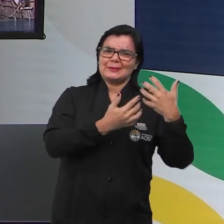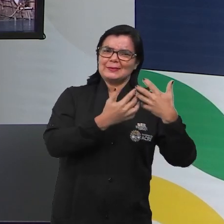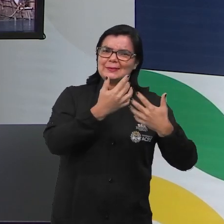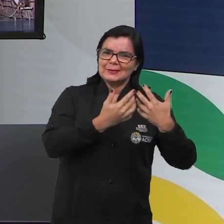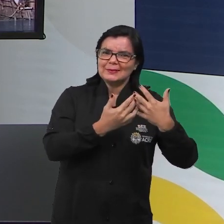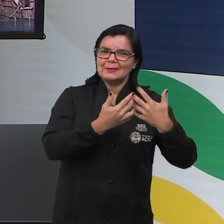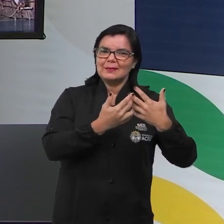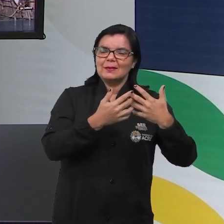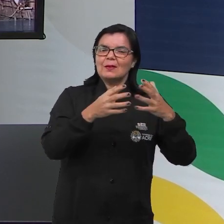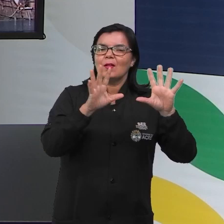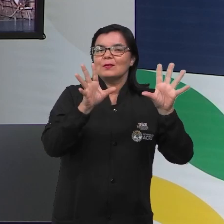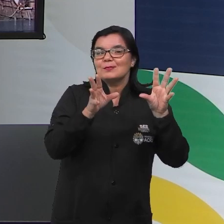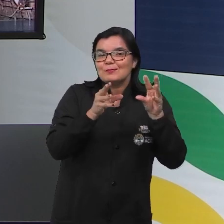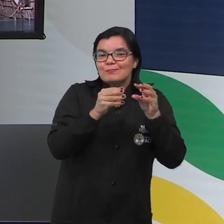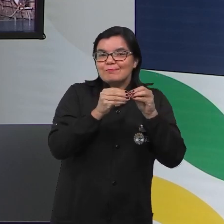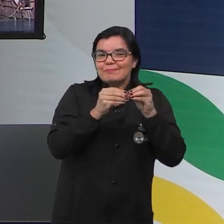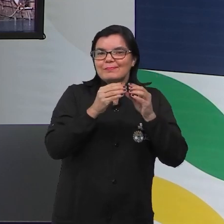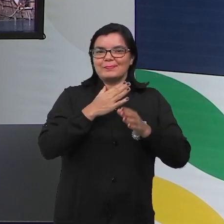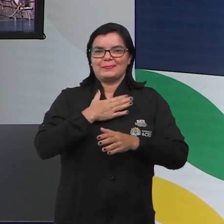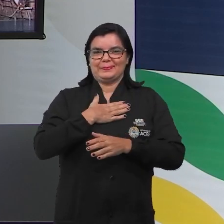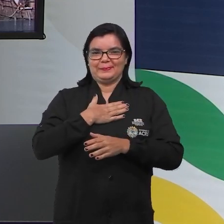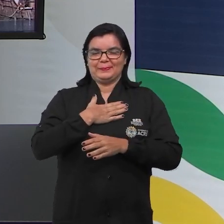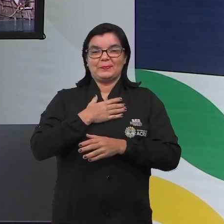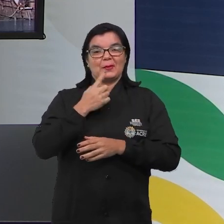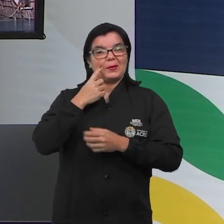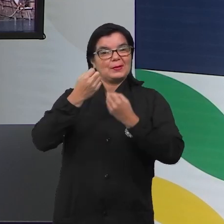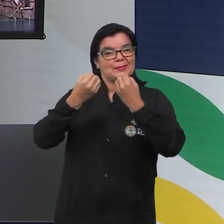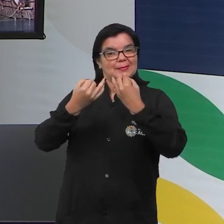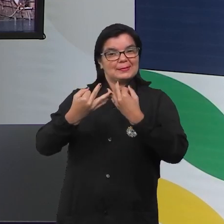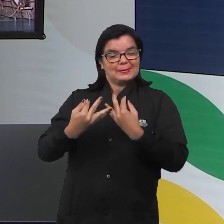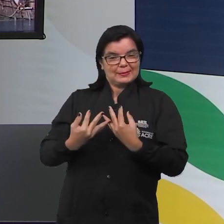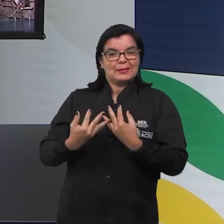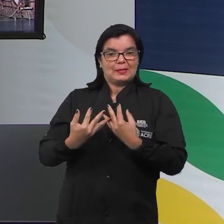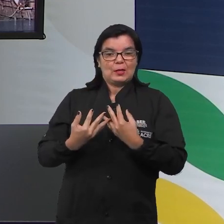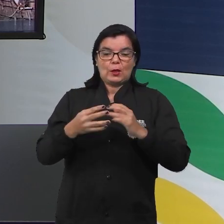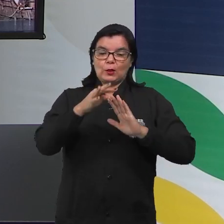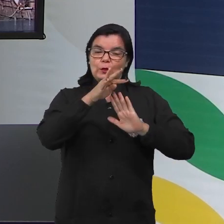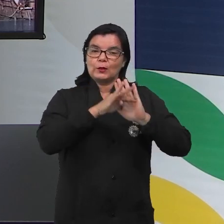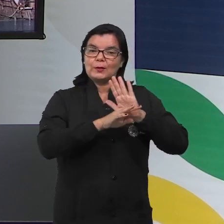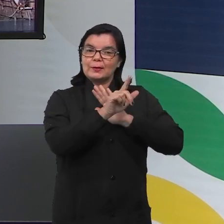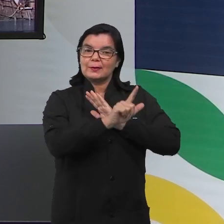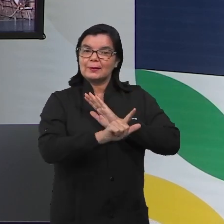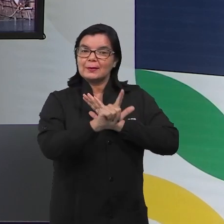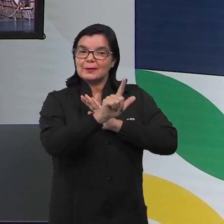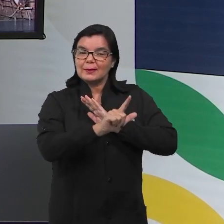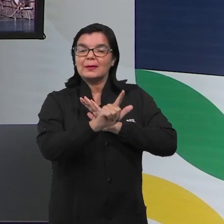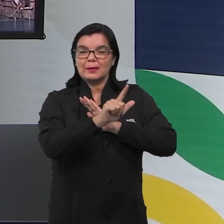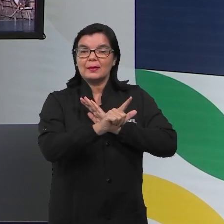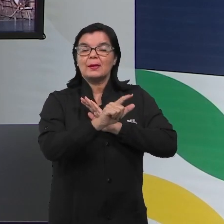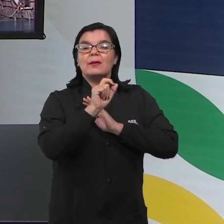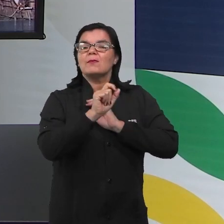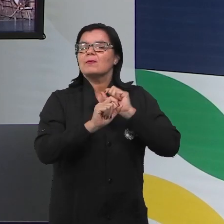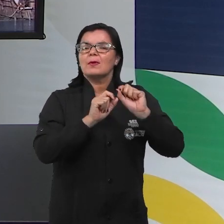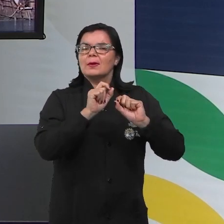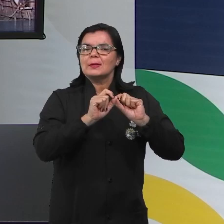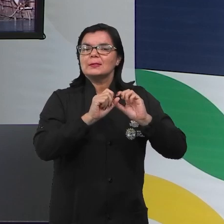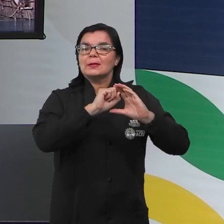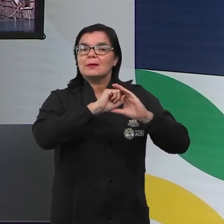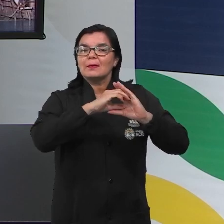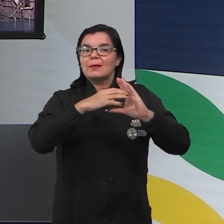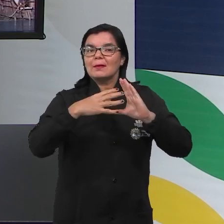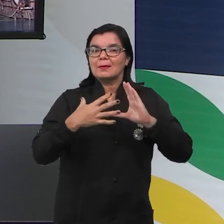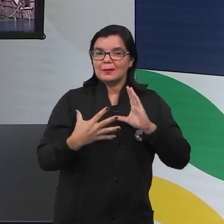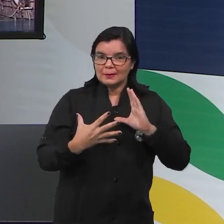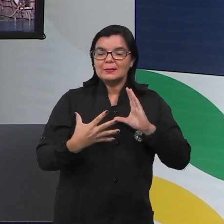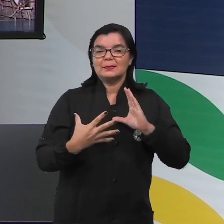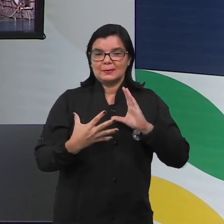complicadas. Simplifique aí para mim. Eu estou querendo dizer que um texto literário, ele vai trazer